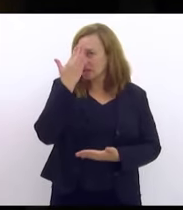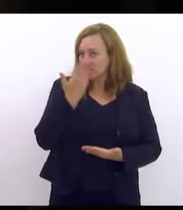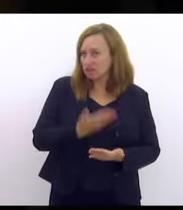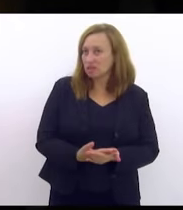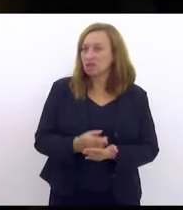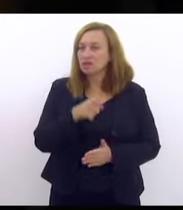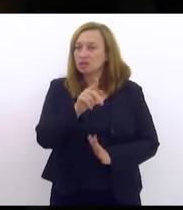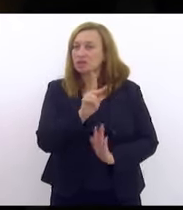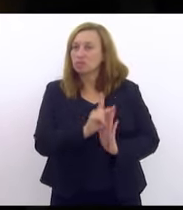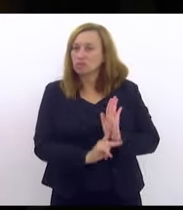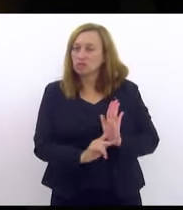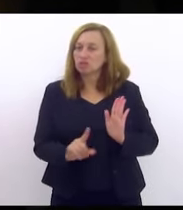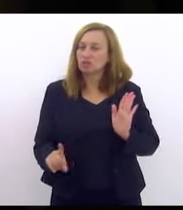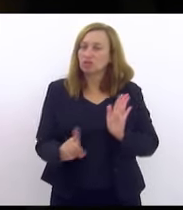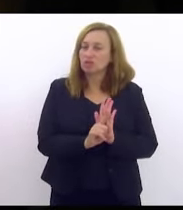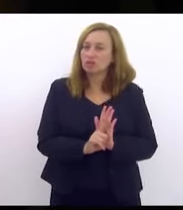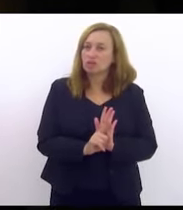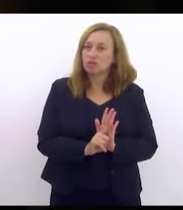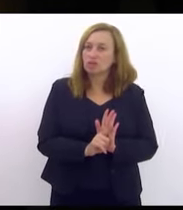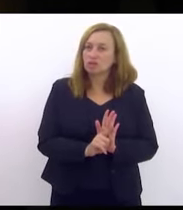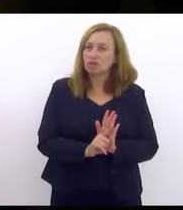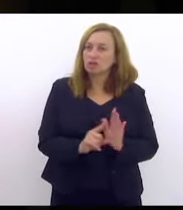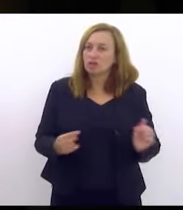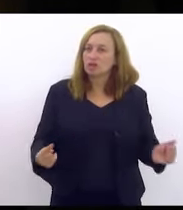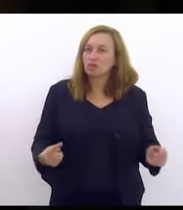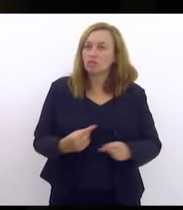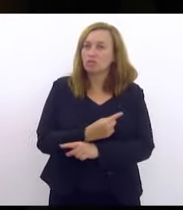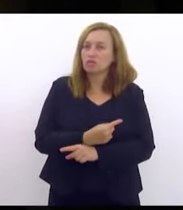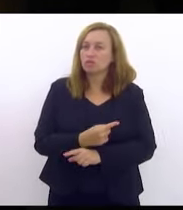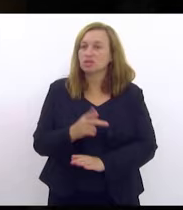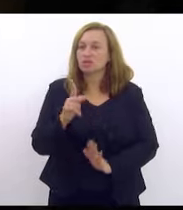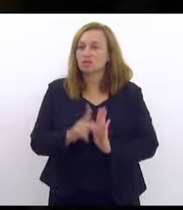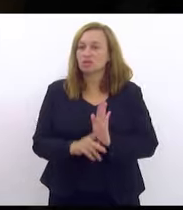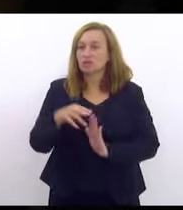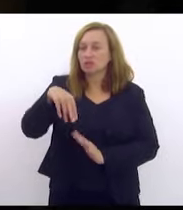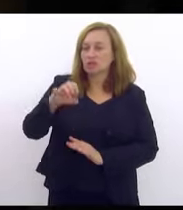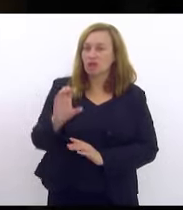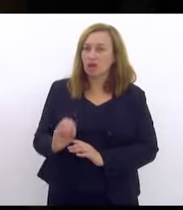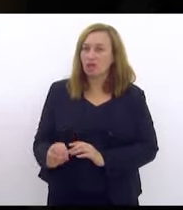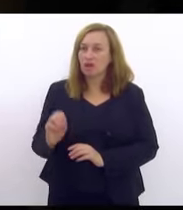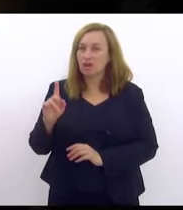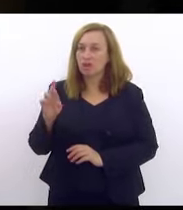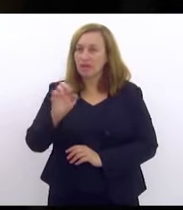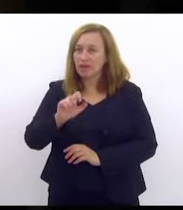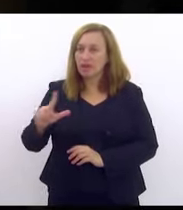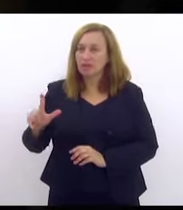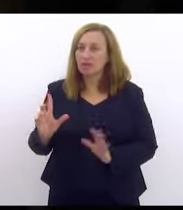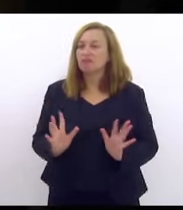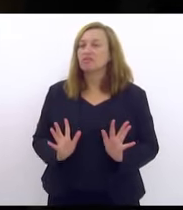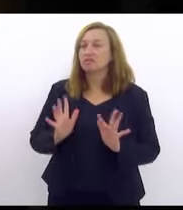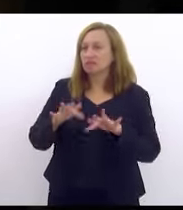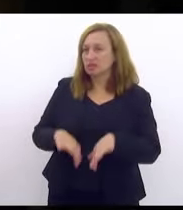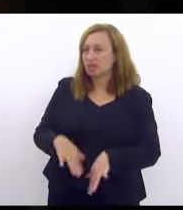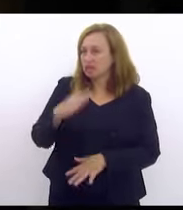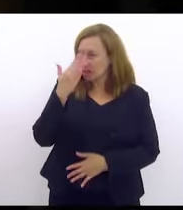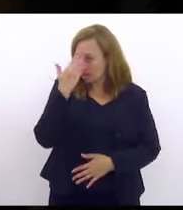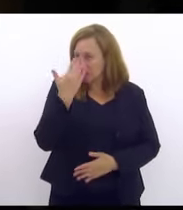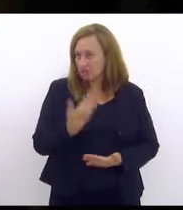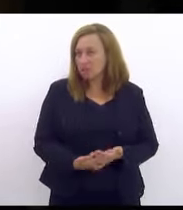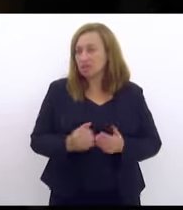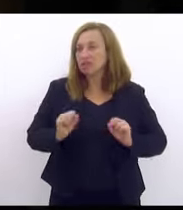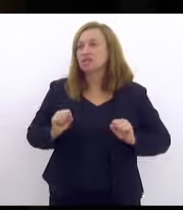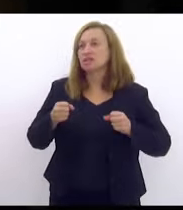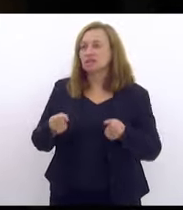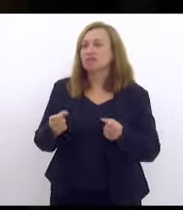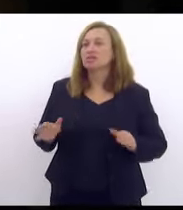este projeto de lei ele vai na contramão desse projeto neoliberal. Acredito que, para concluir, uma das iniciativas que